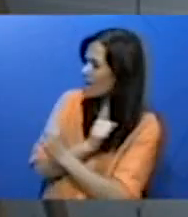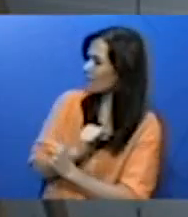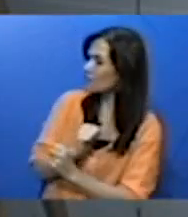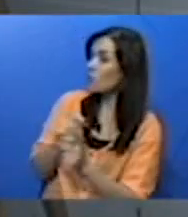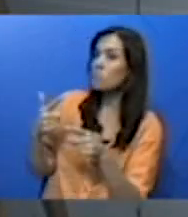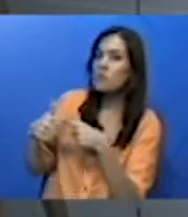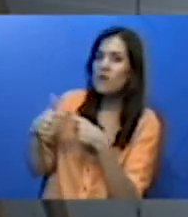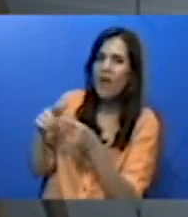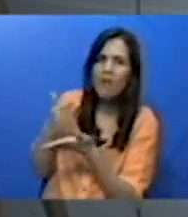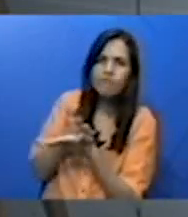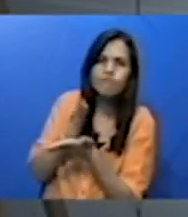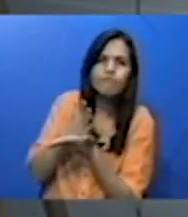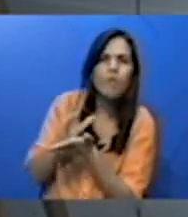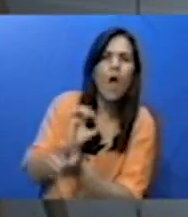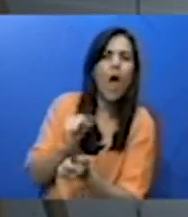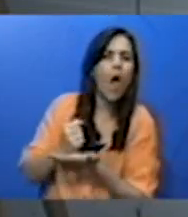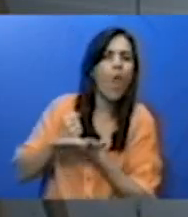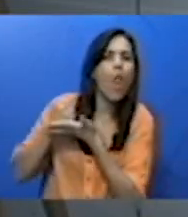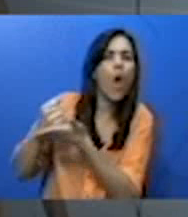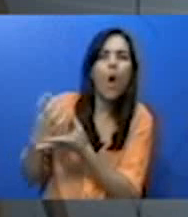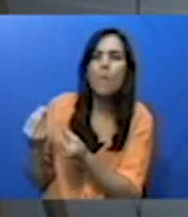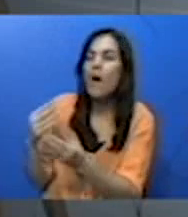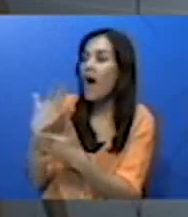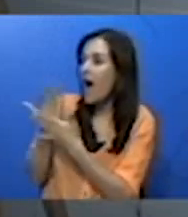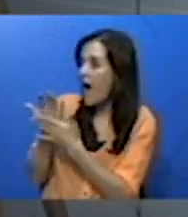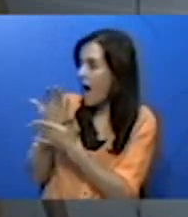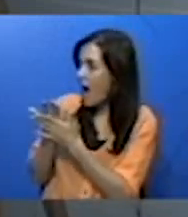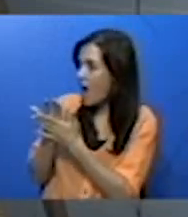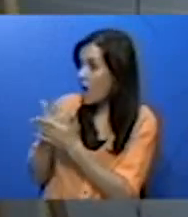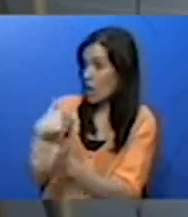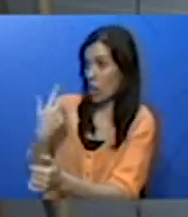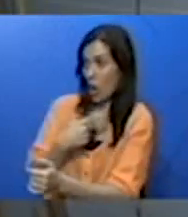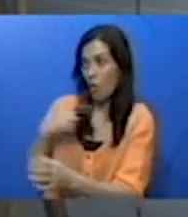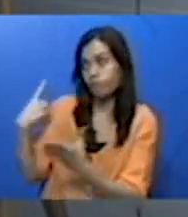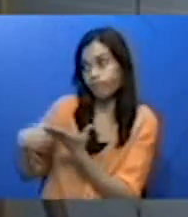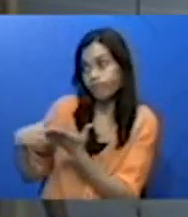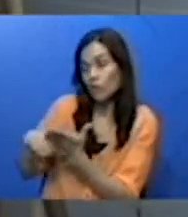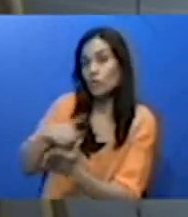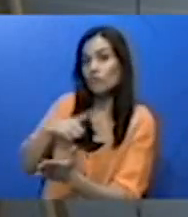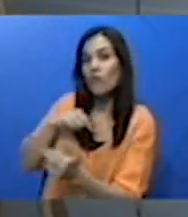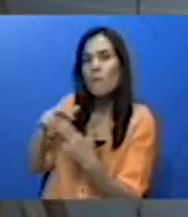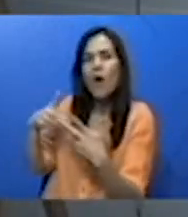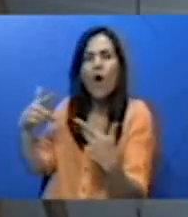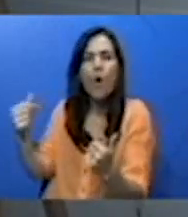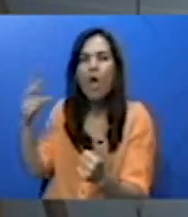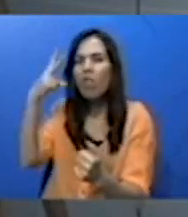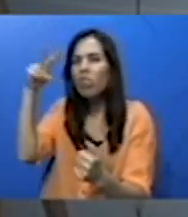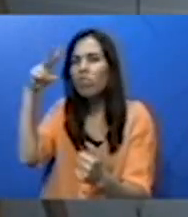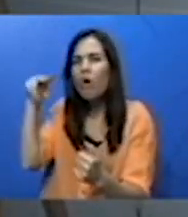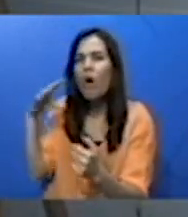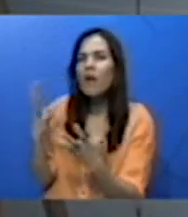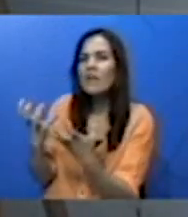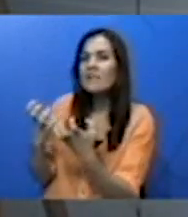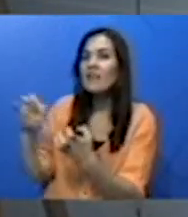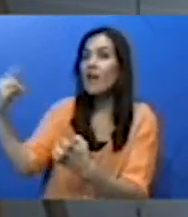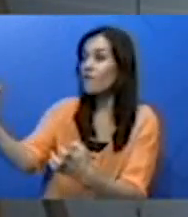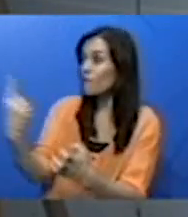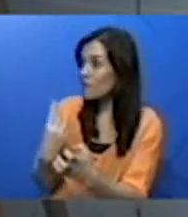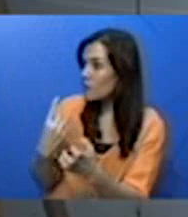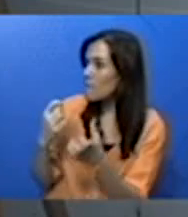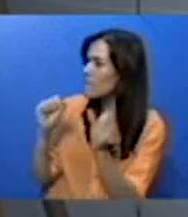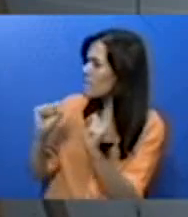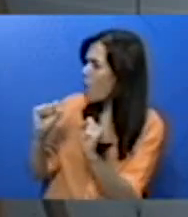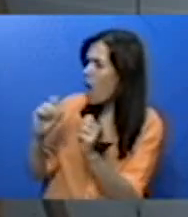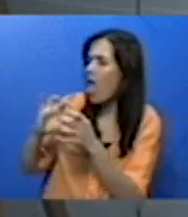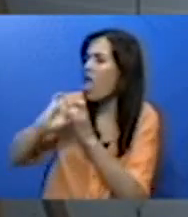contribuiu muito para nossa aula e até nós combinamos que quando tiver alguma parte assim de história que ela quiser vir participar da aula, ela